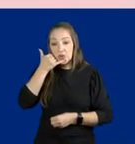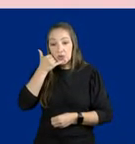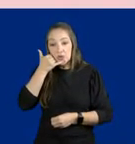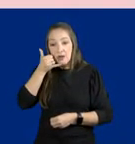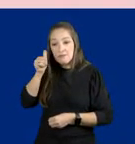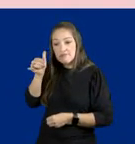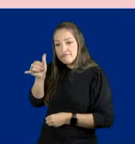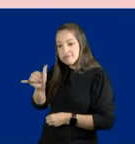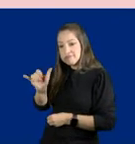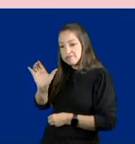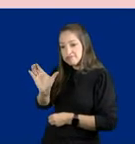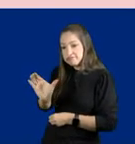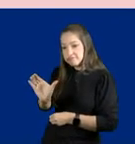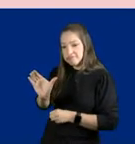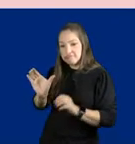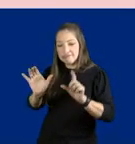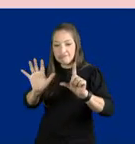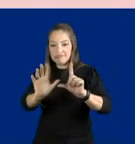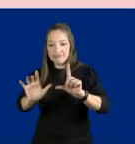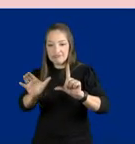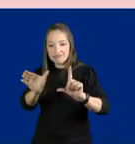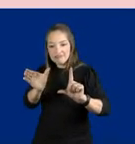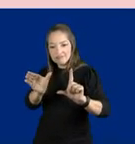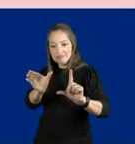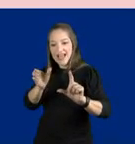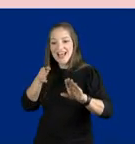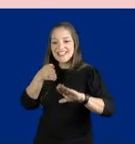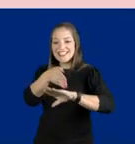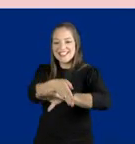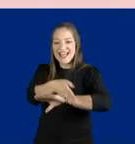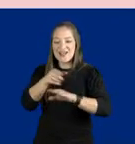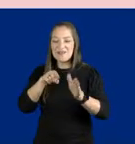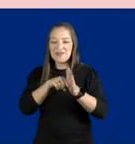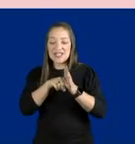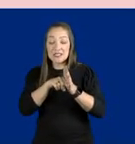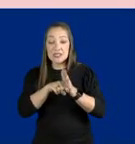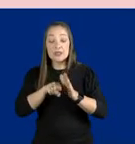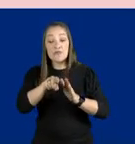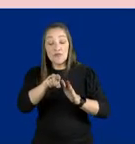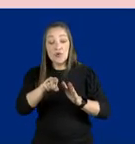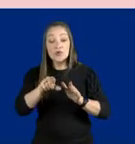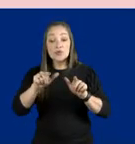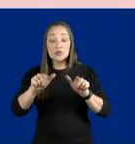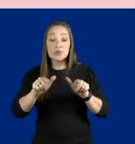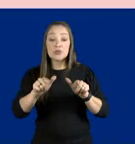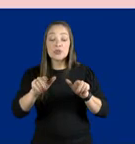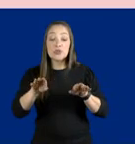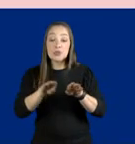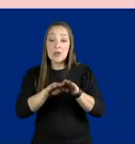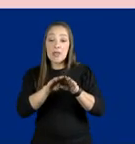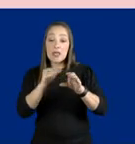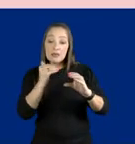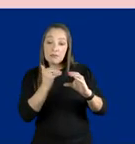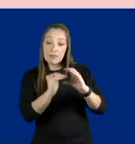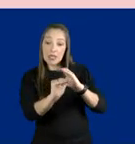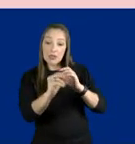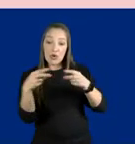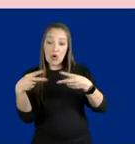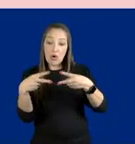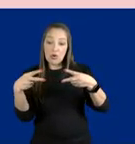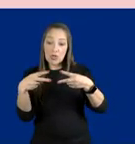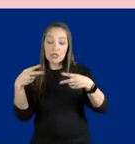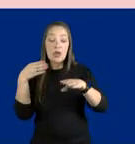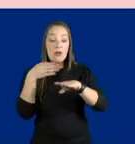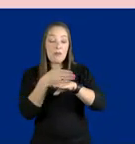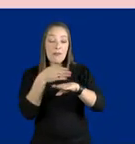na tela, e acessar nossa pesquisa. Vocês também vão receber um e-mail com o link para participar.